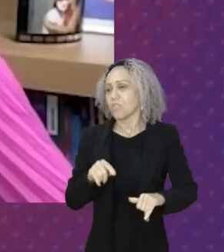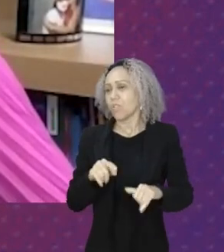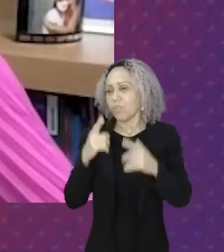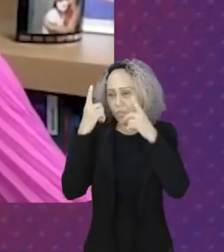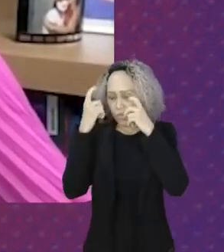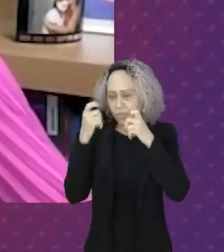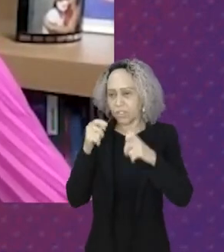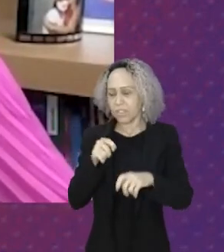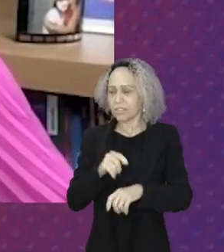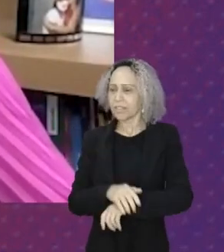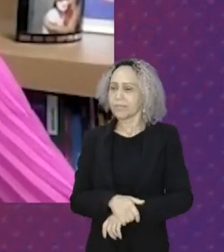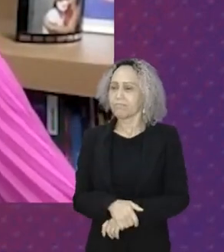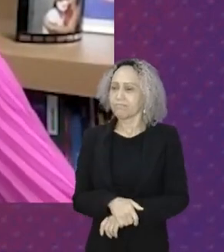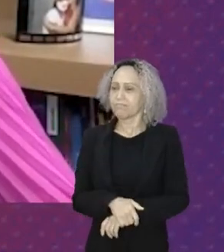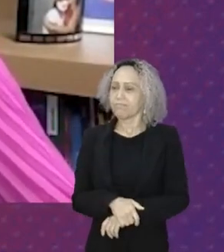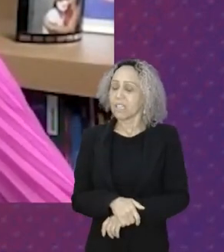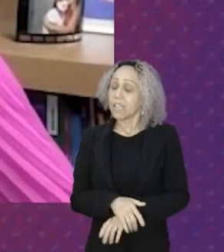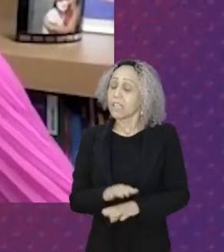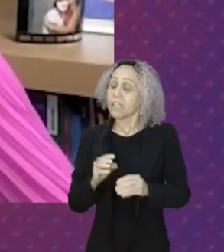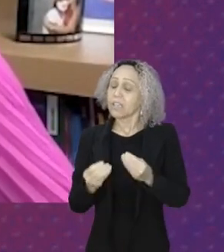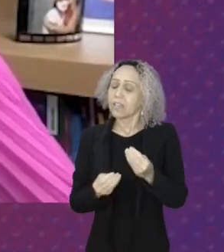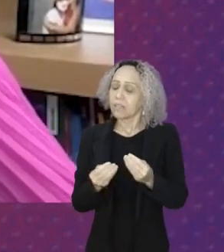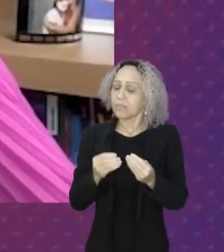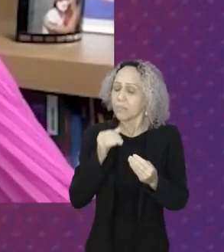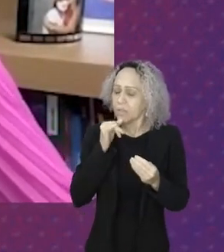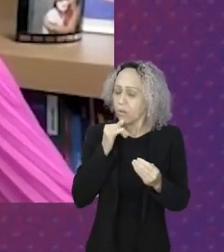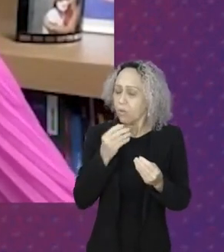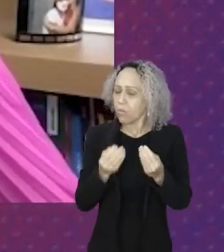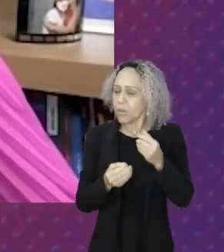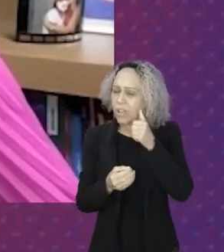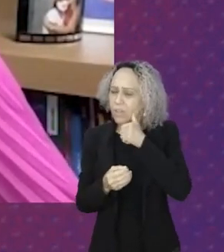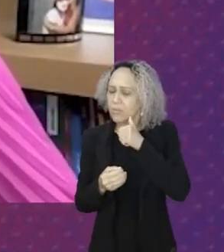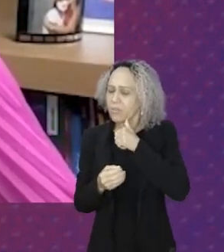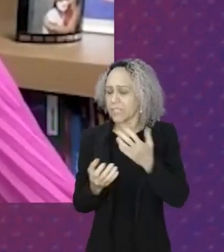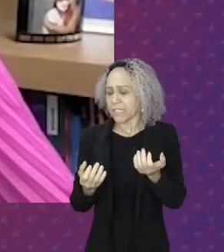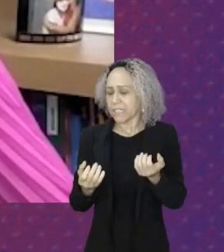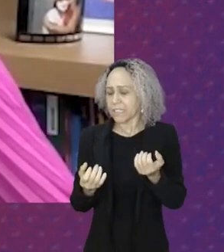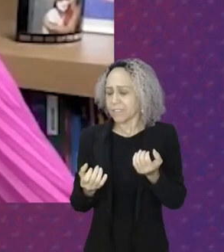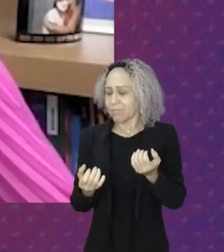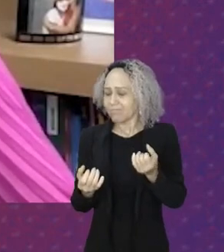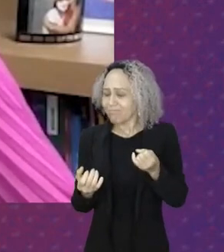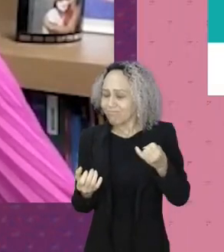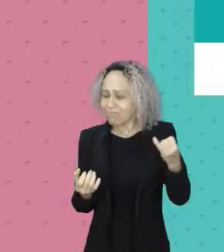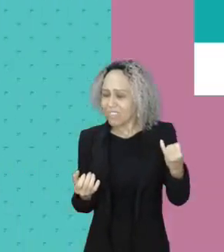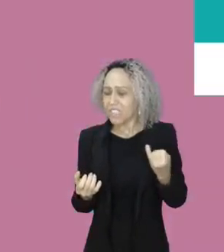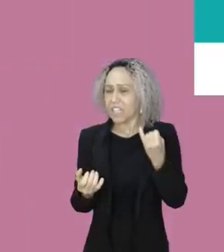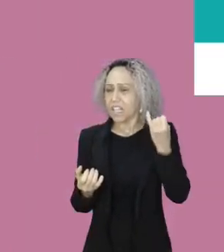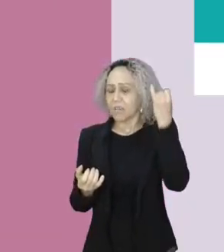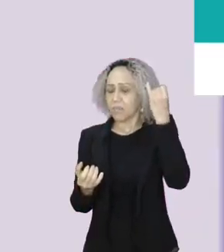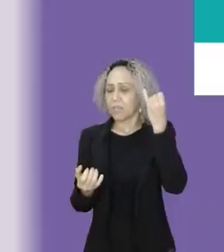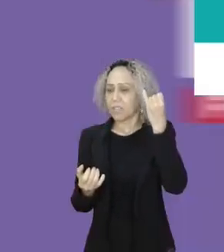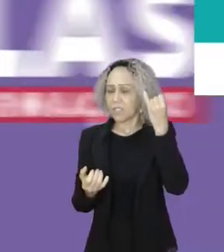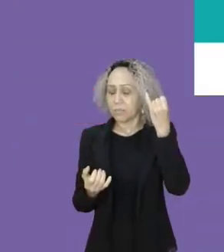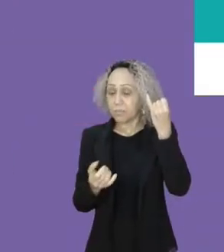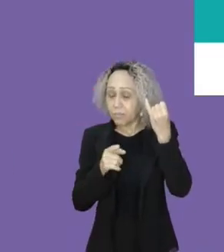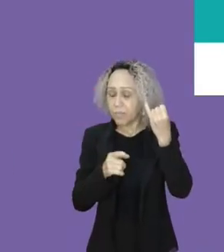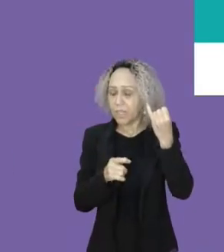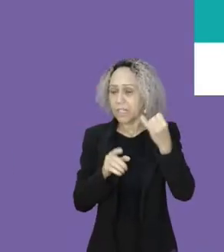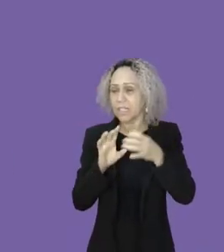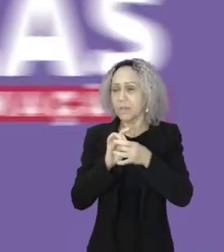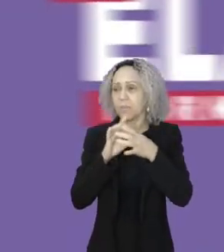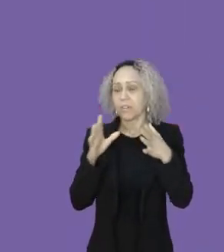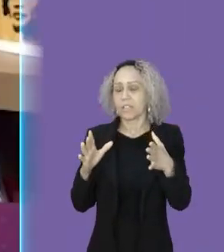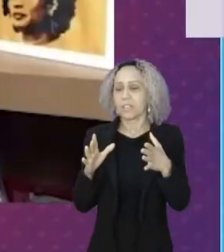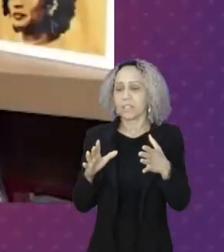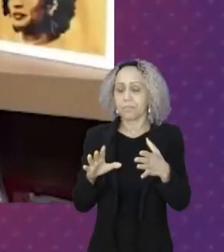das mulheres como algo fundamental para a democracia. Então, a